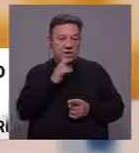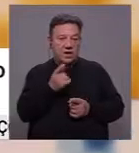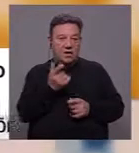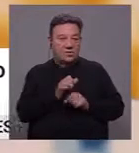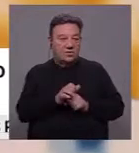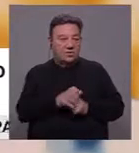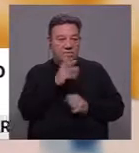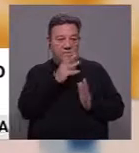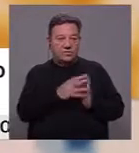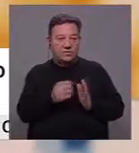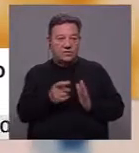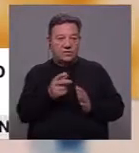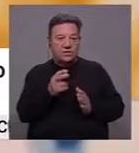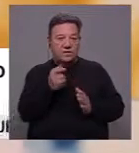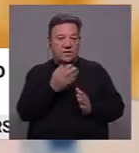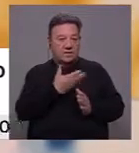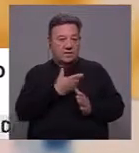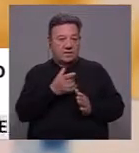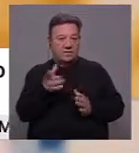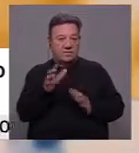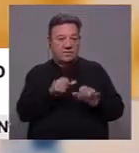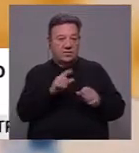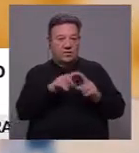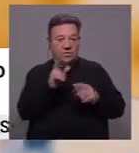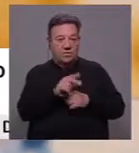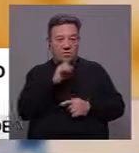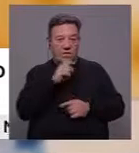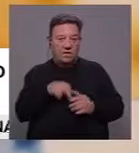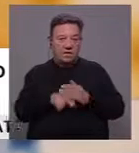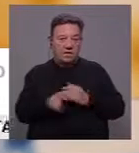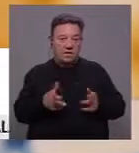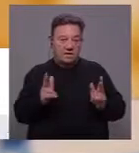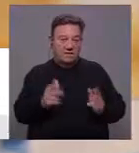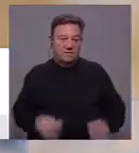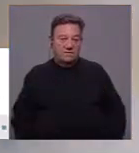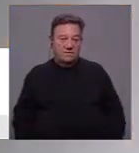esculturas e reproduções tridimensionais dos quadros. A entrada é livre.